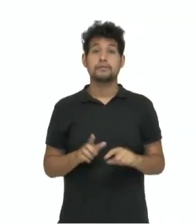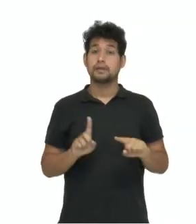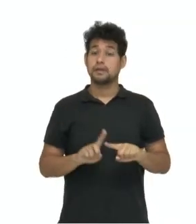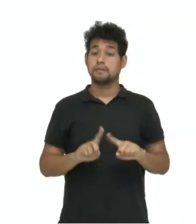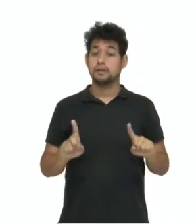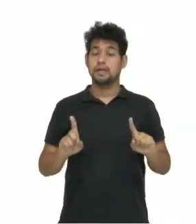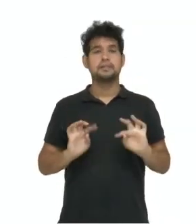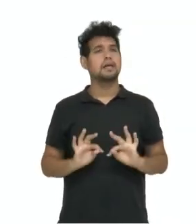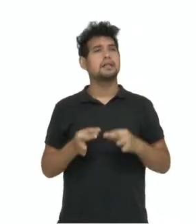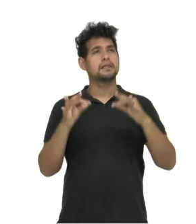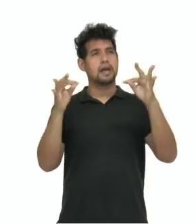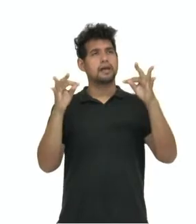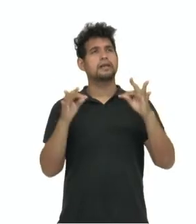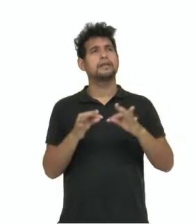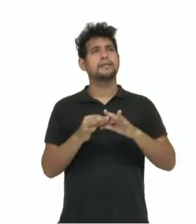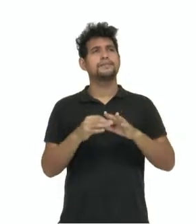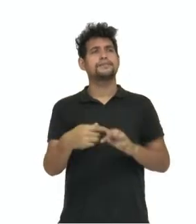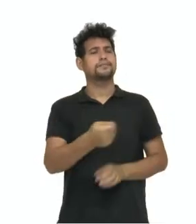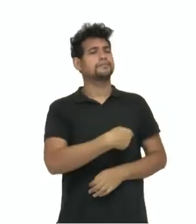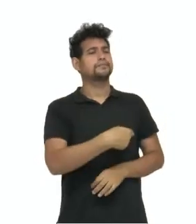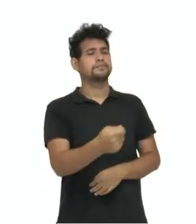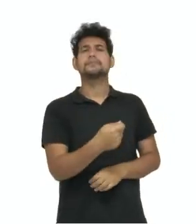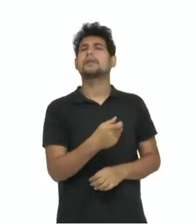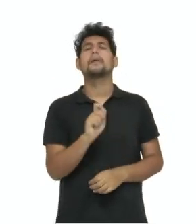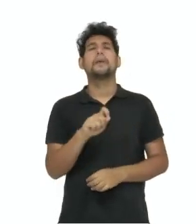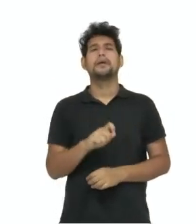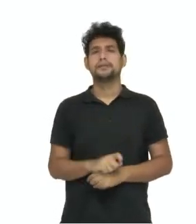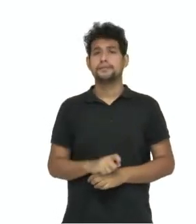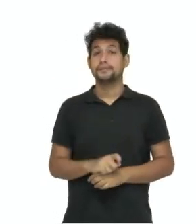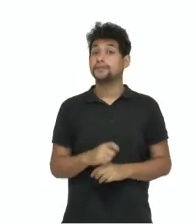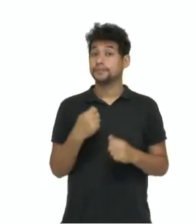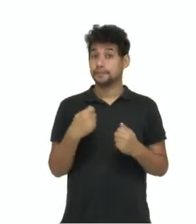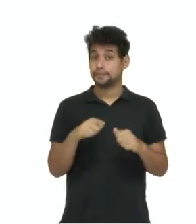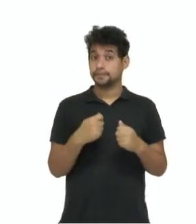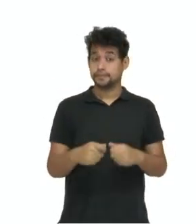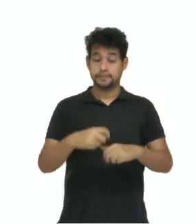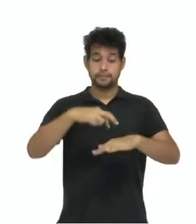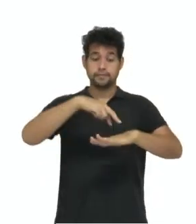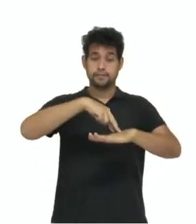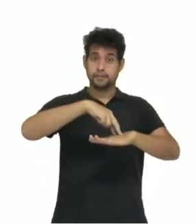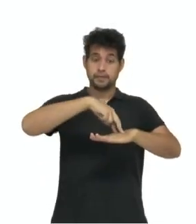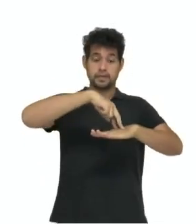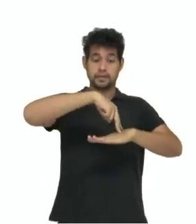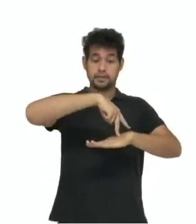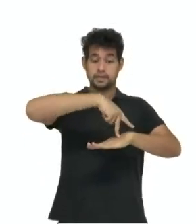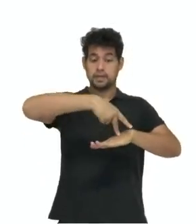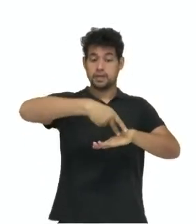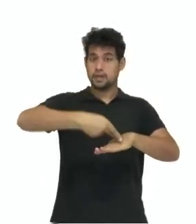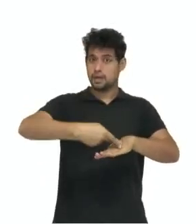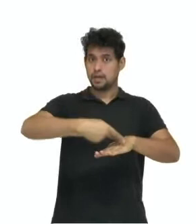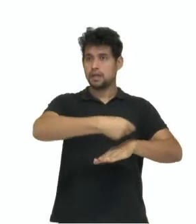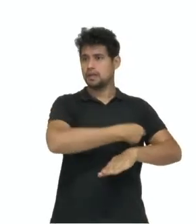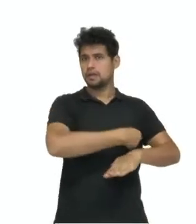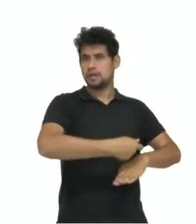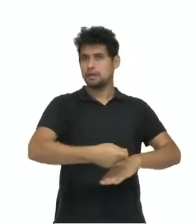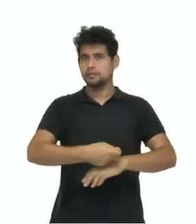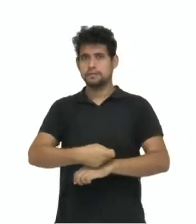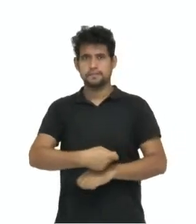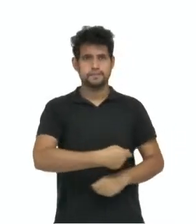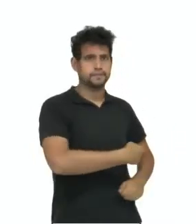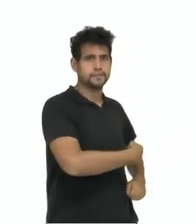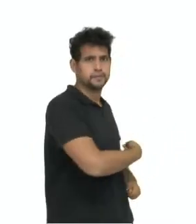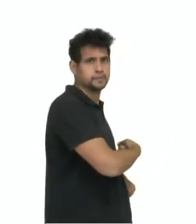técnica do disco consiste num giro de corpo, O atleta faz um